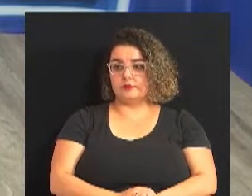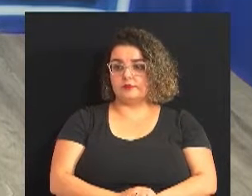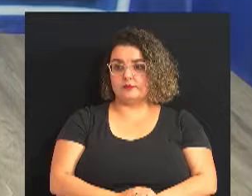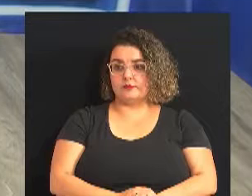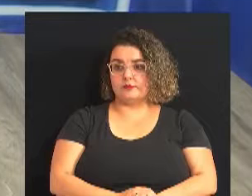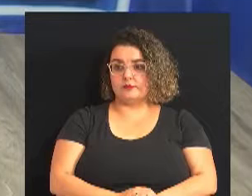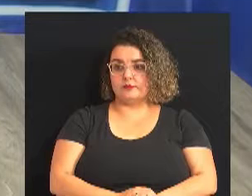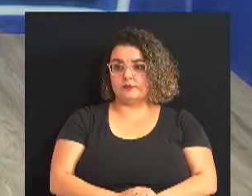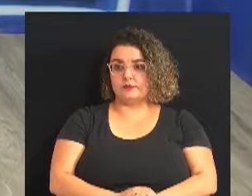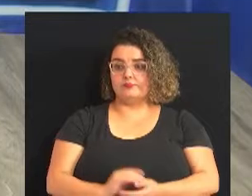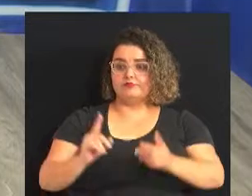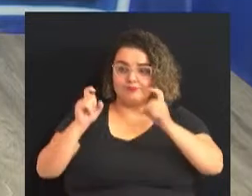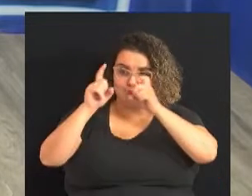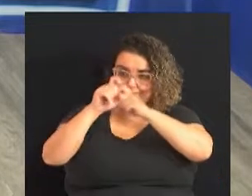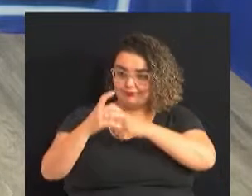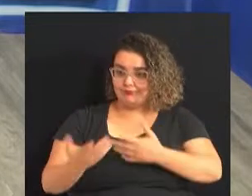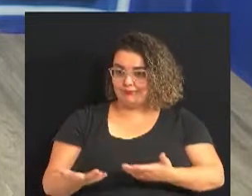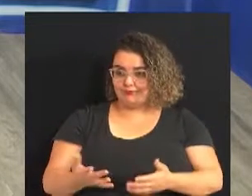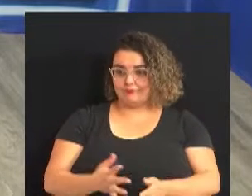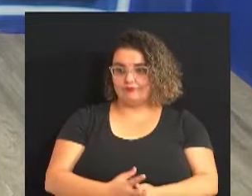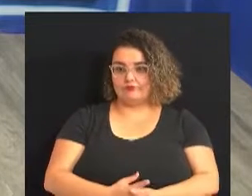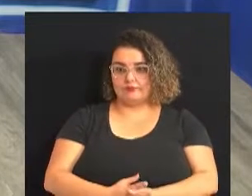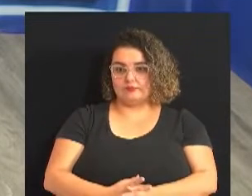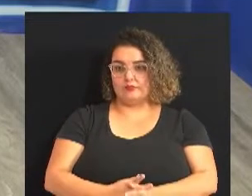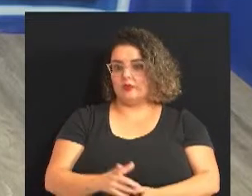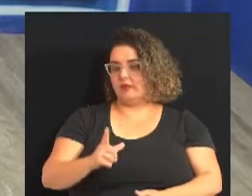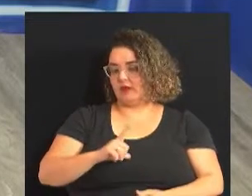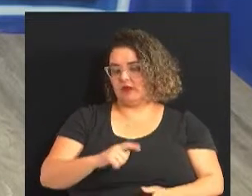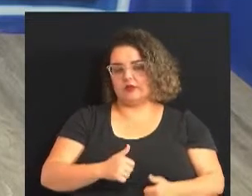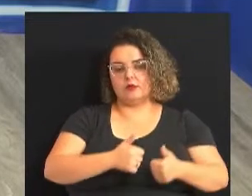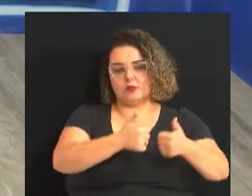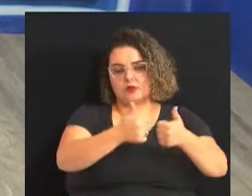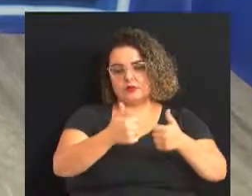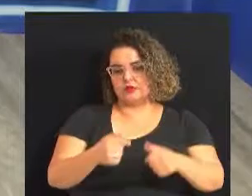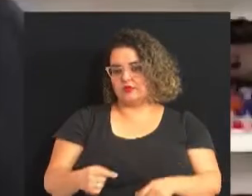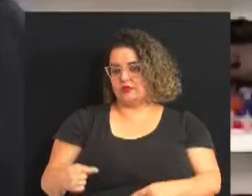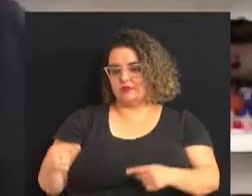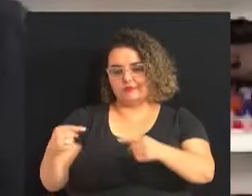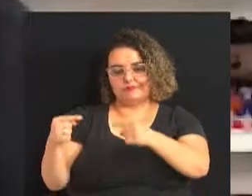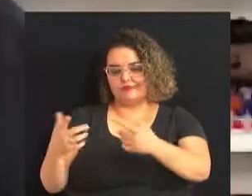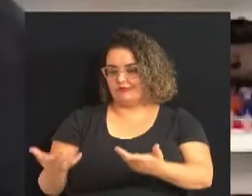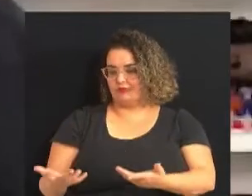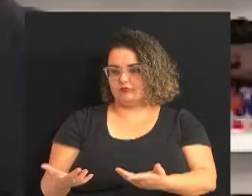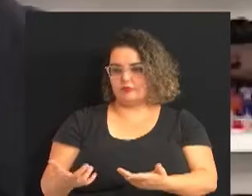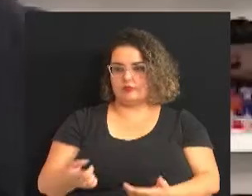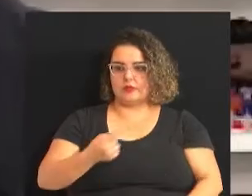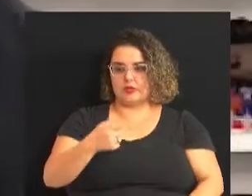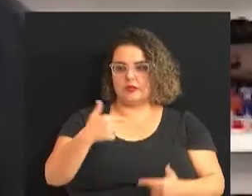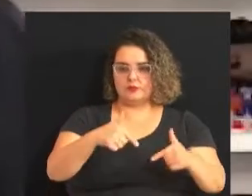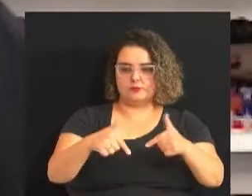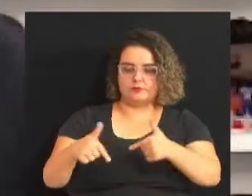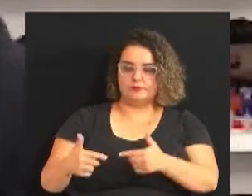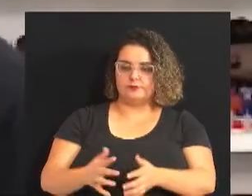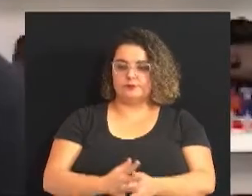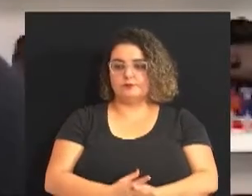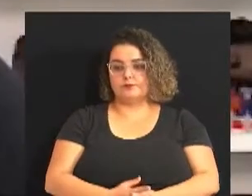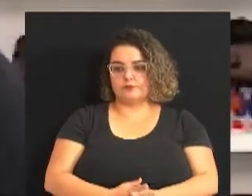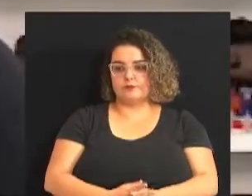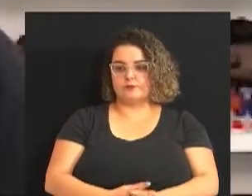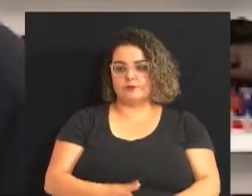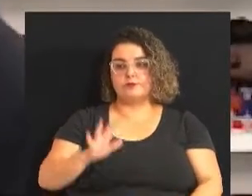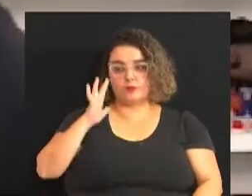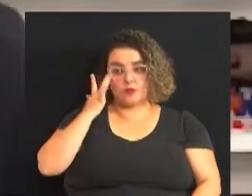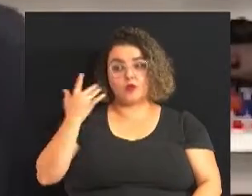É difícil, a gente vai ter pontos positivos e negativos de cada uma dos trabalhos, né? Eu acho que foi